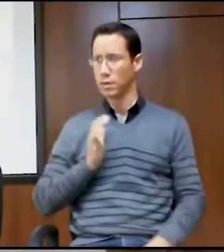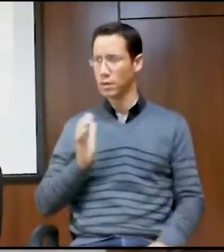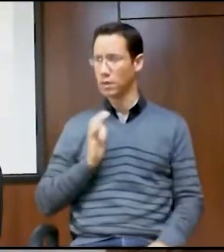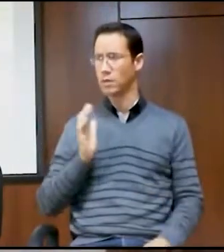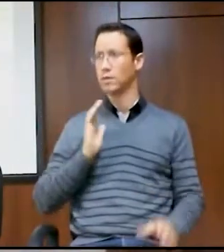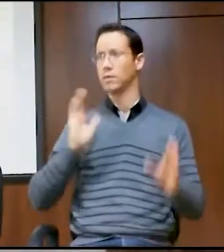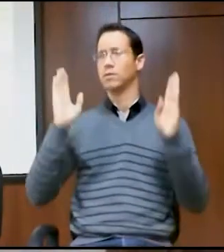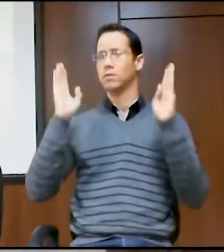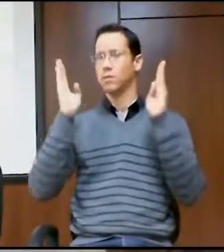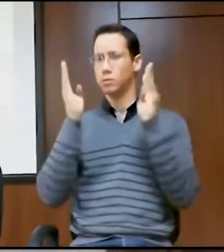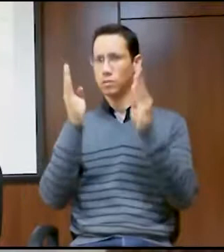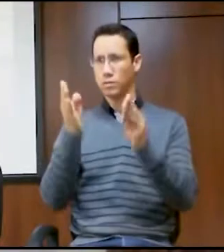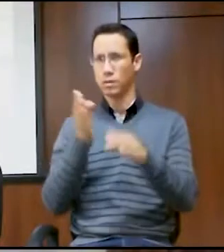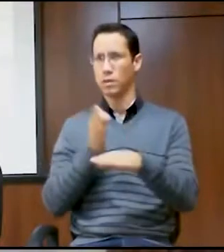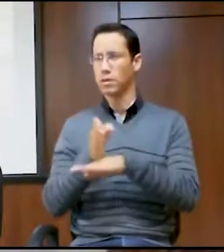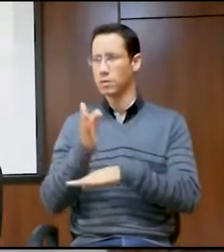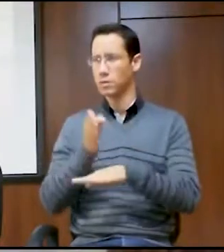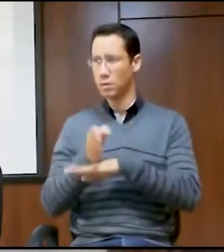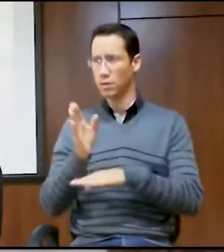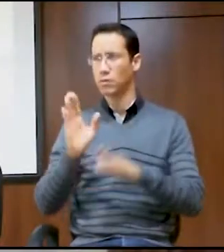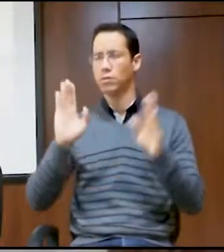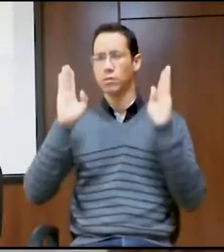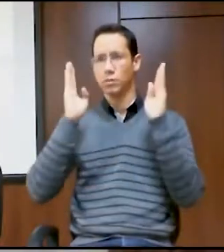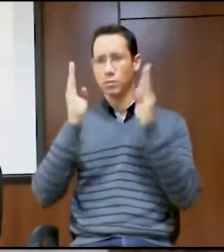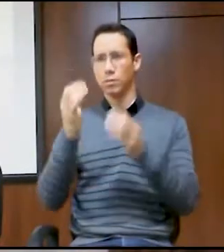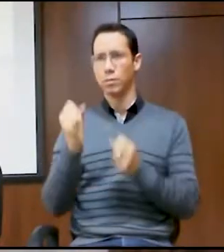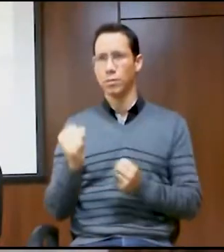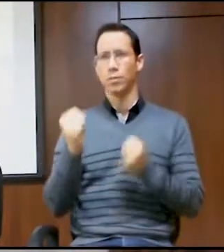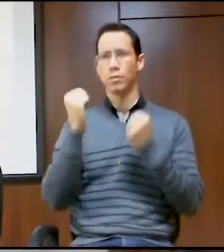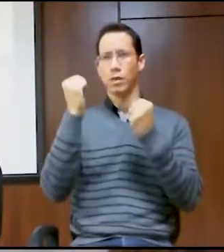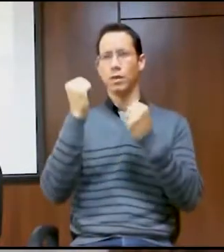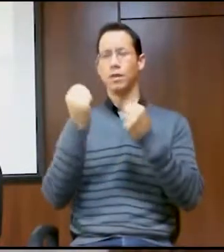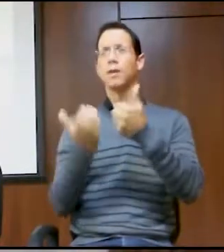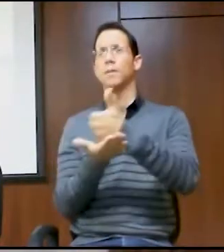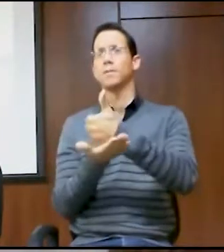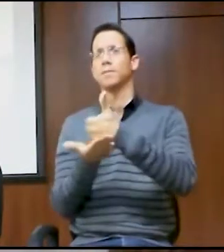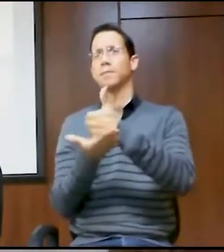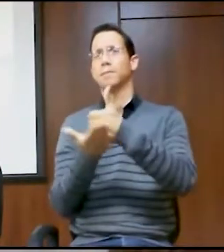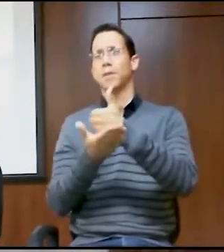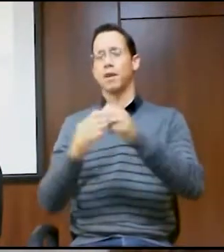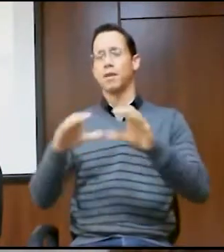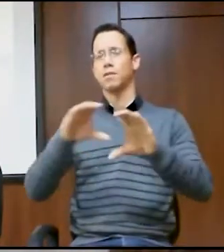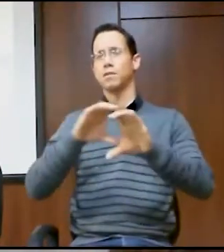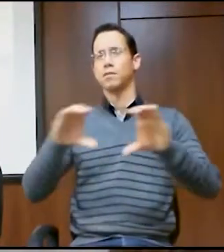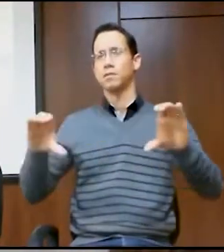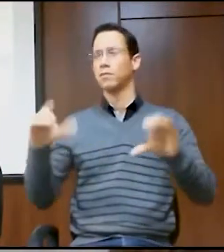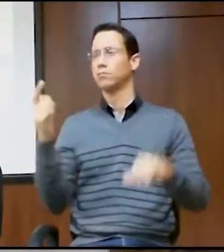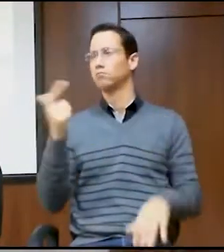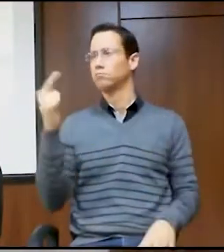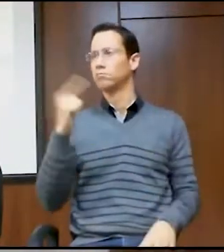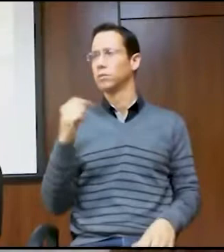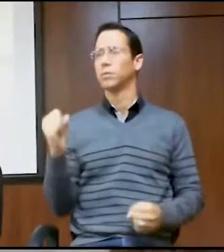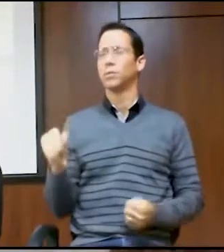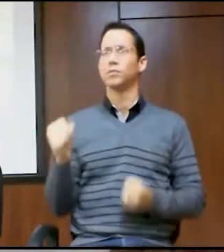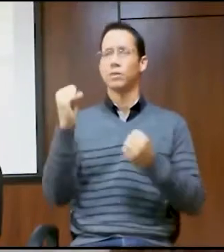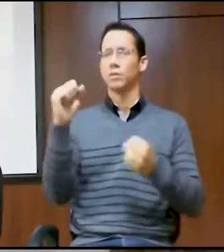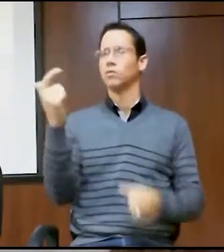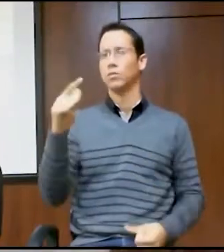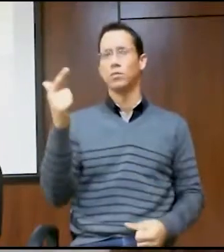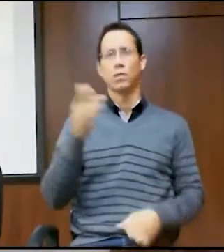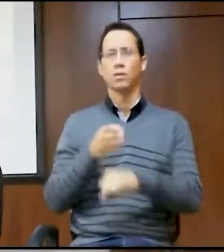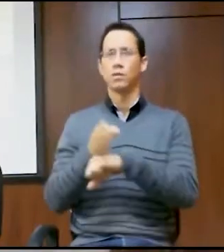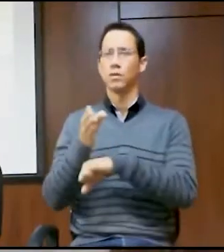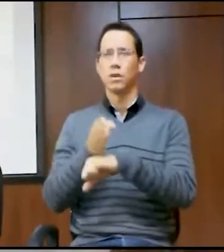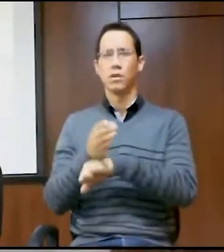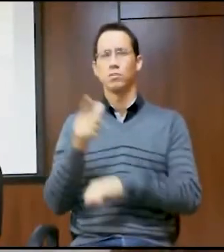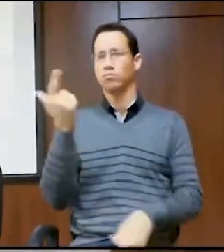tem concentração de acesso, concentração de poder, e quem está na base, que não tem, né, poder, não tem acesso